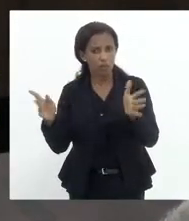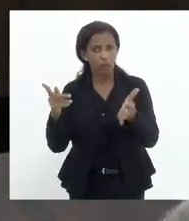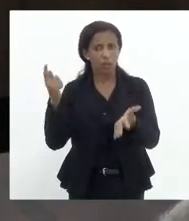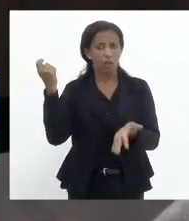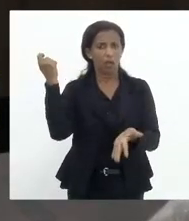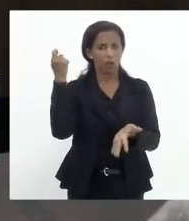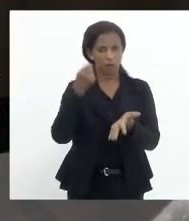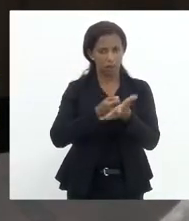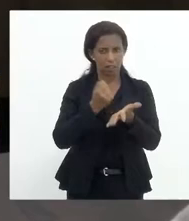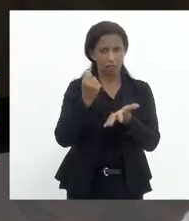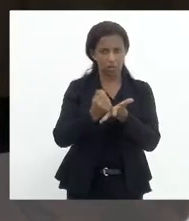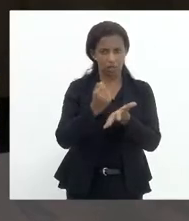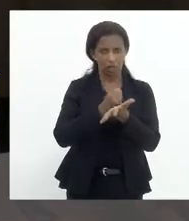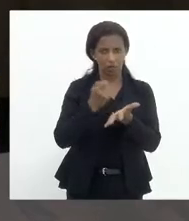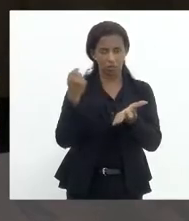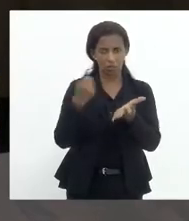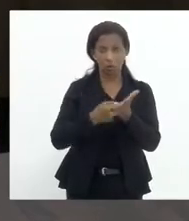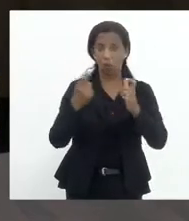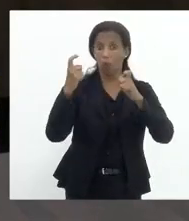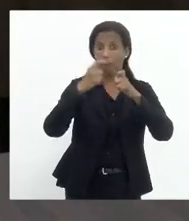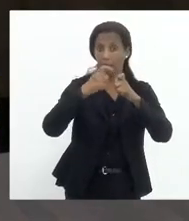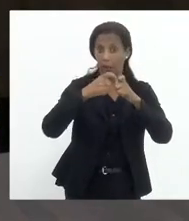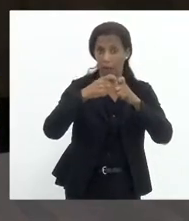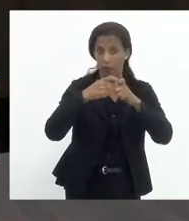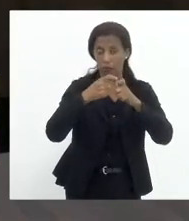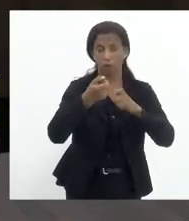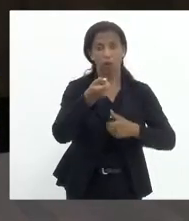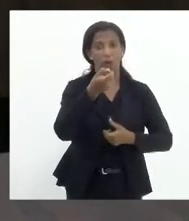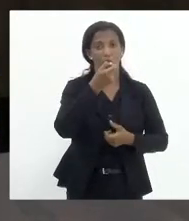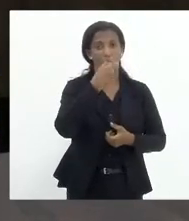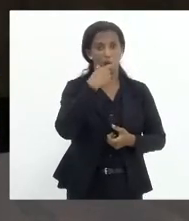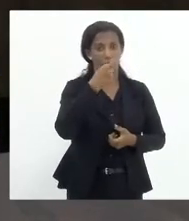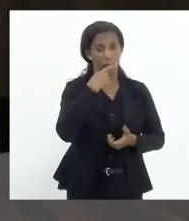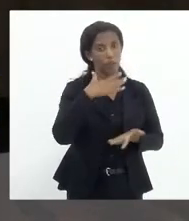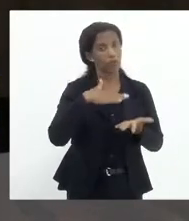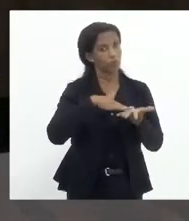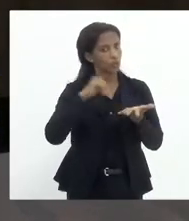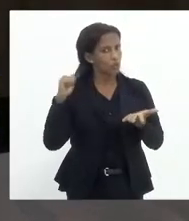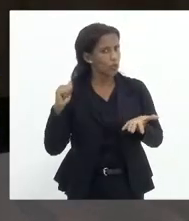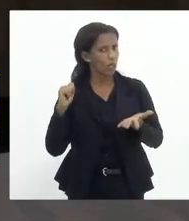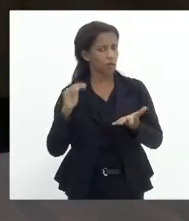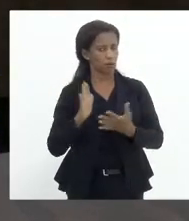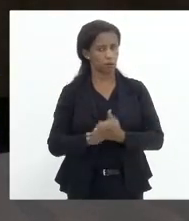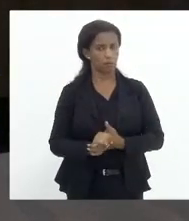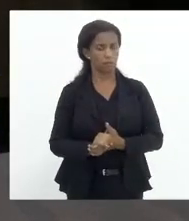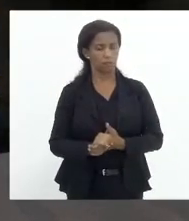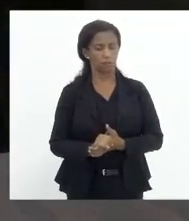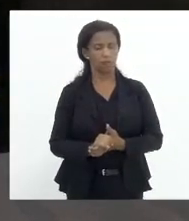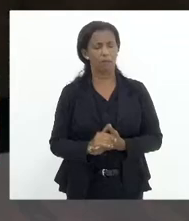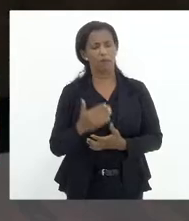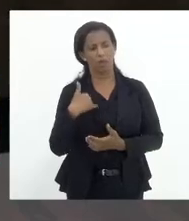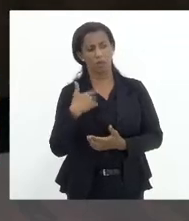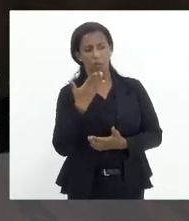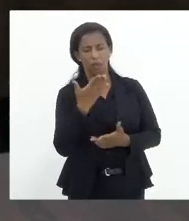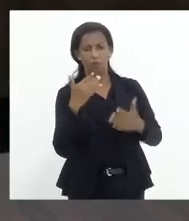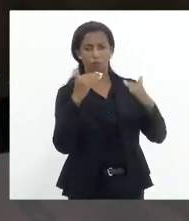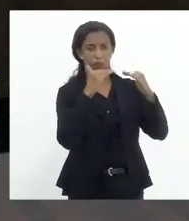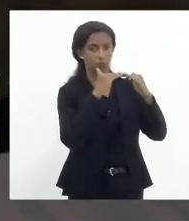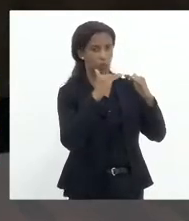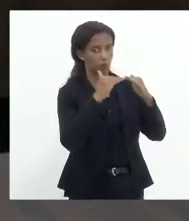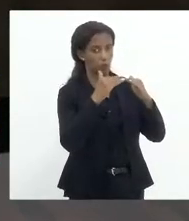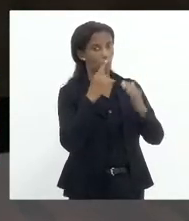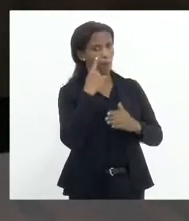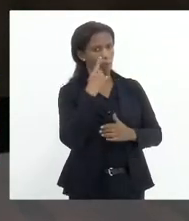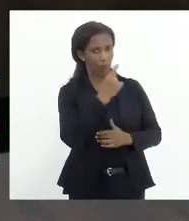atestado para uso como medicamento tivesse excluídos eu fiz uma ponderação que a deputada Renata e